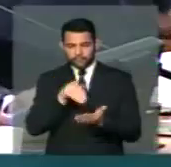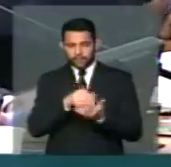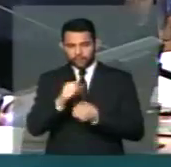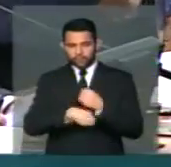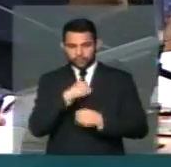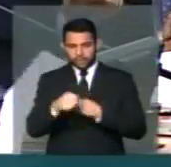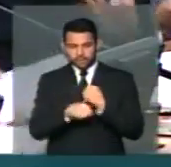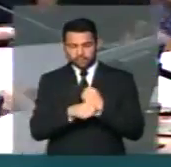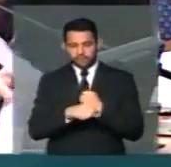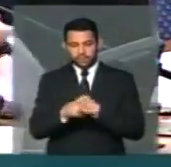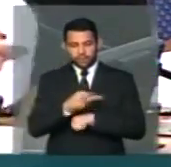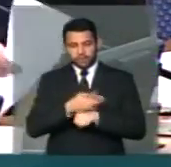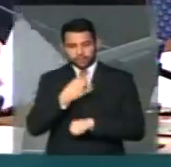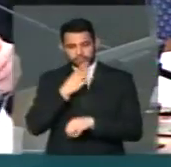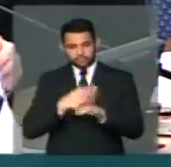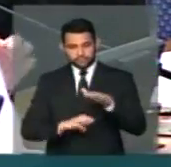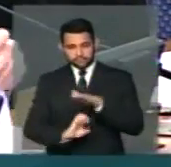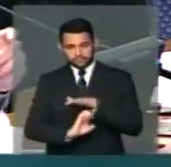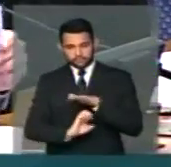envolvimento das empresas.